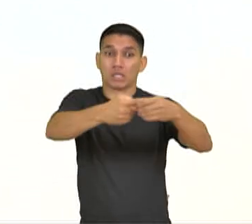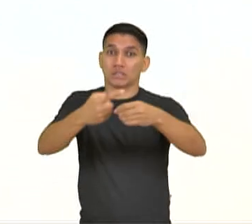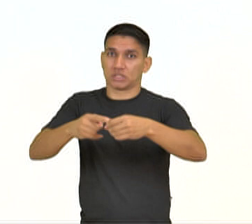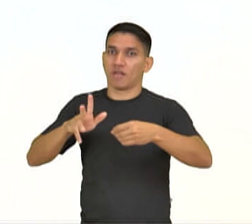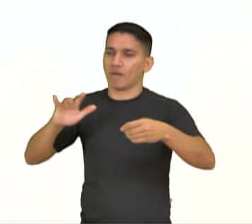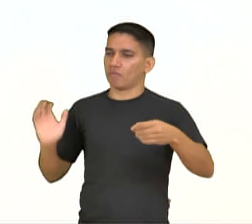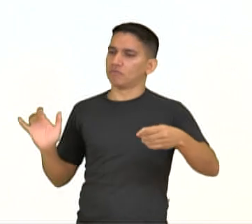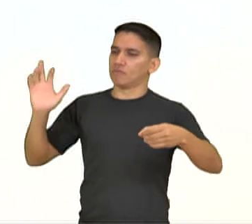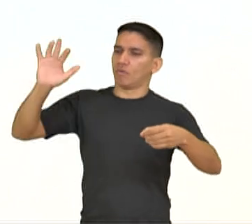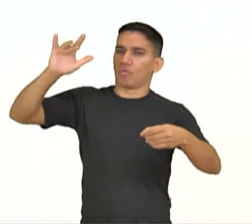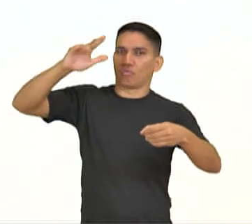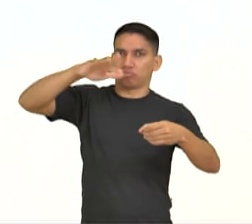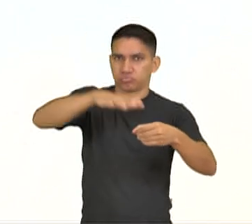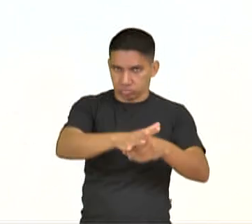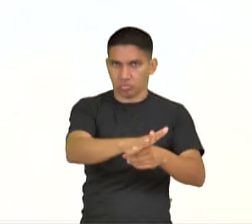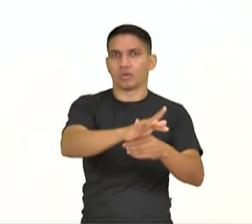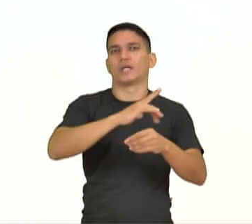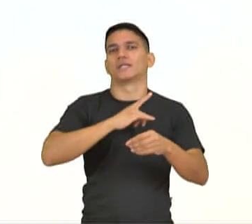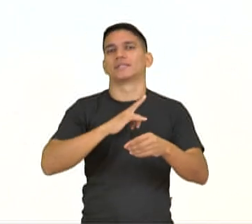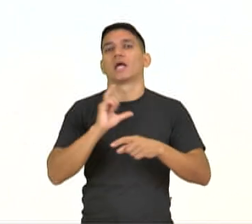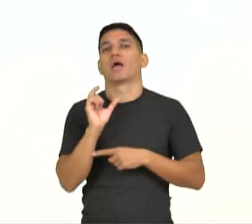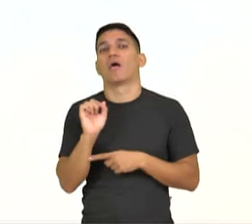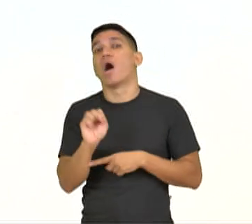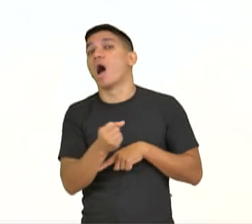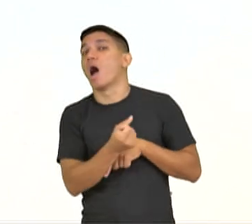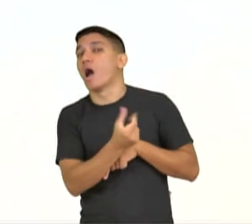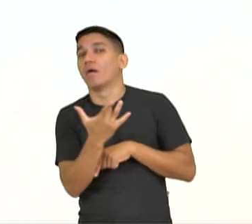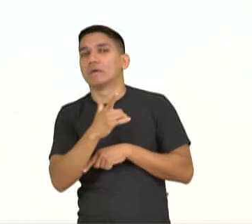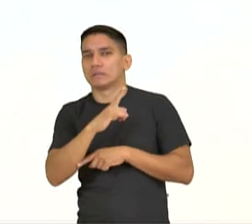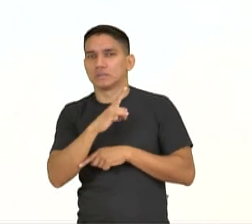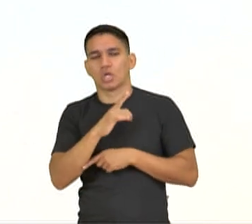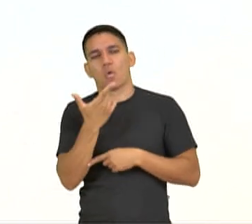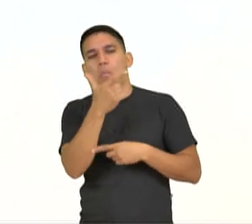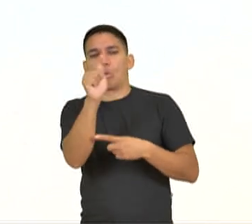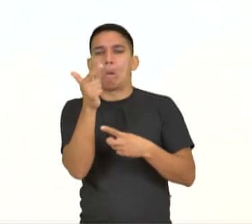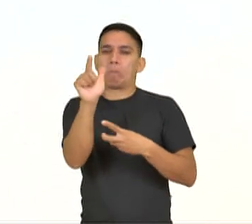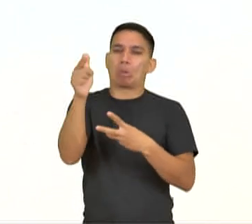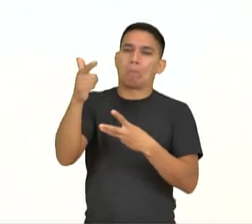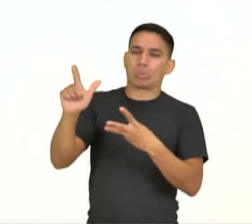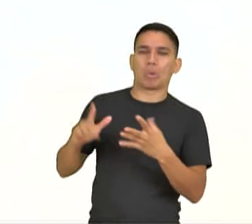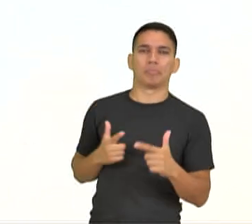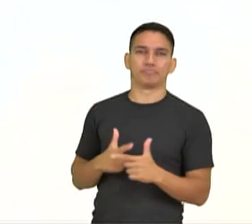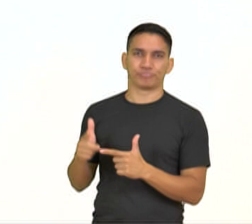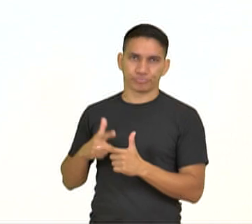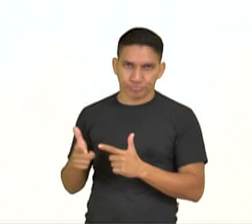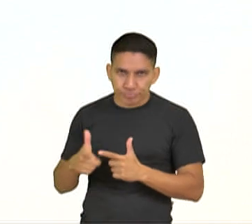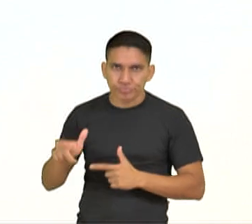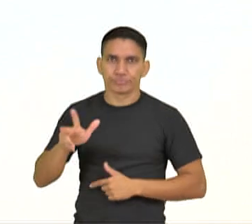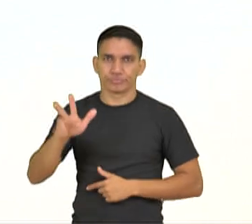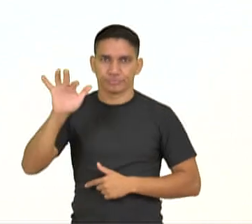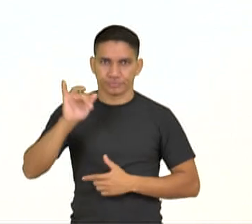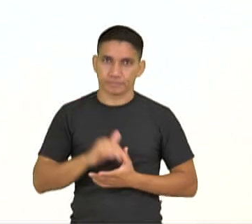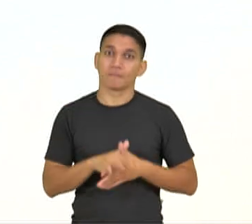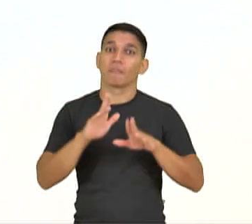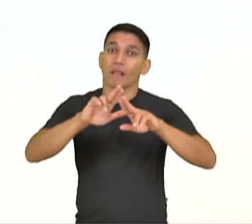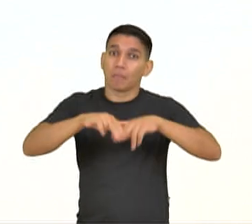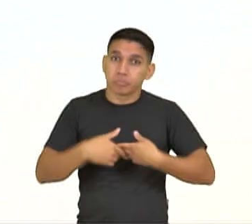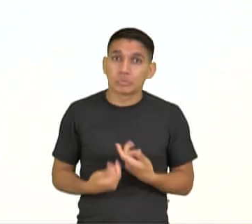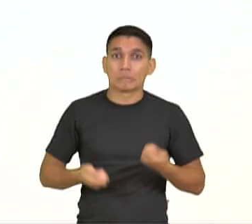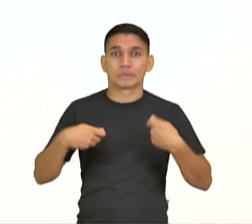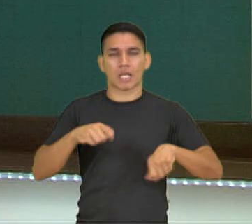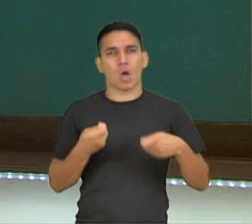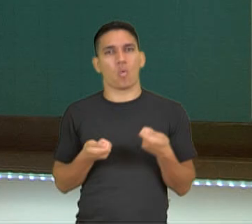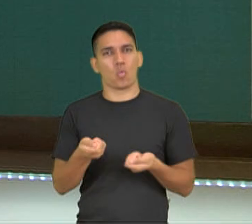pelos oceanos e acaba acarretando diversos outros efeitos, tá certo? Então vamos cuidar, vamos